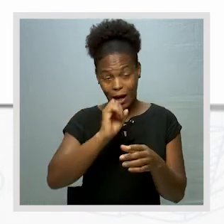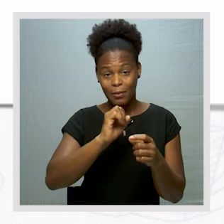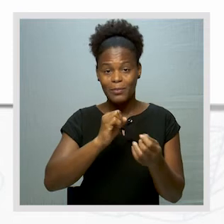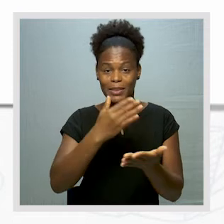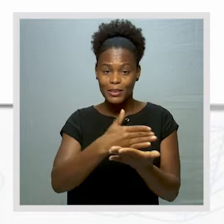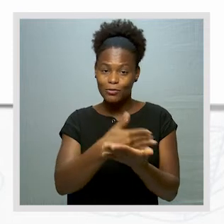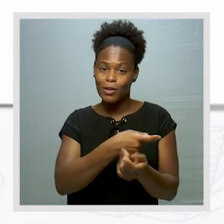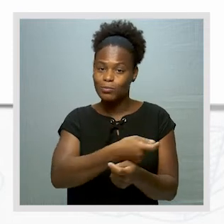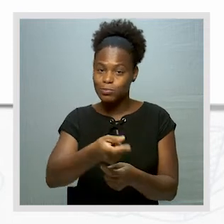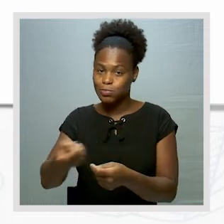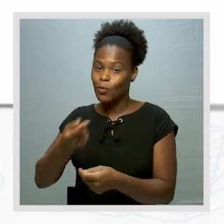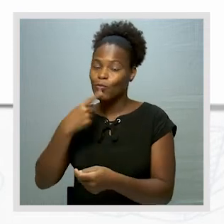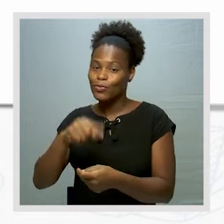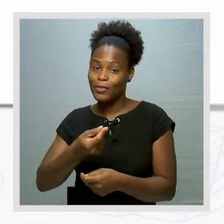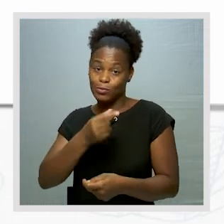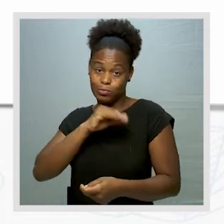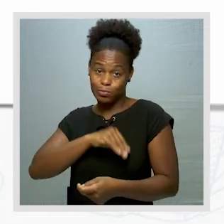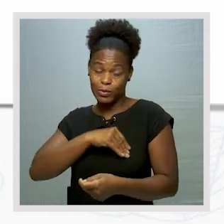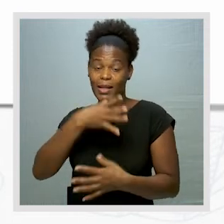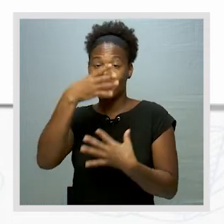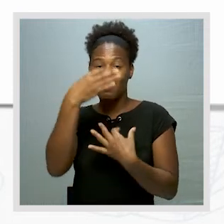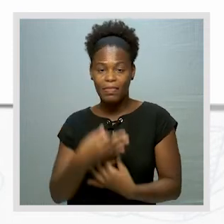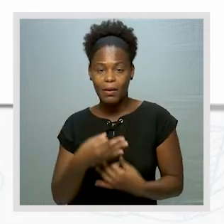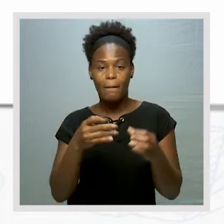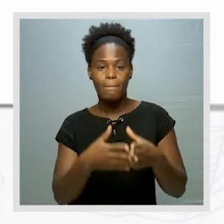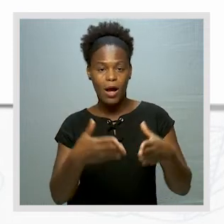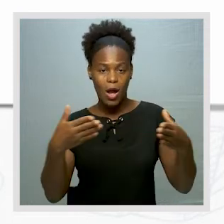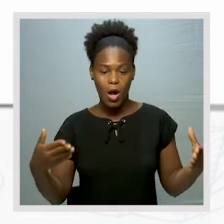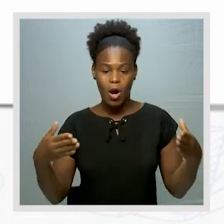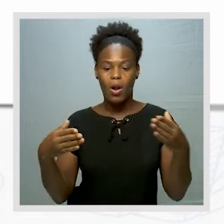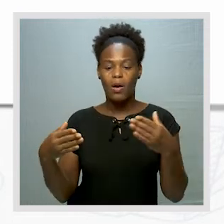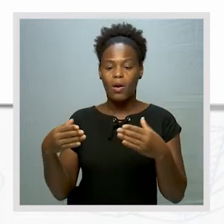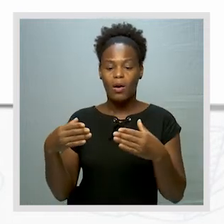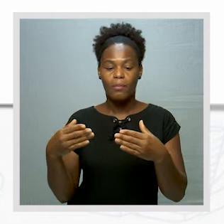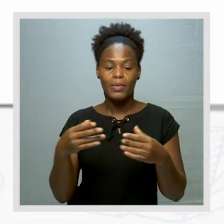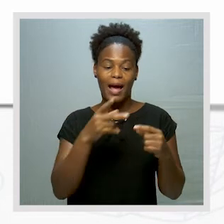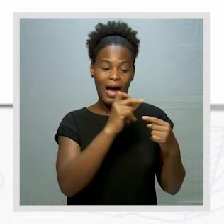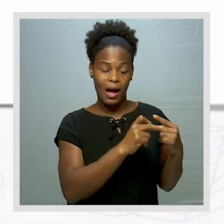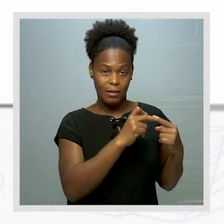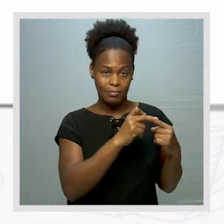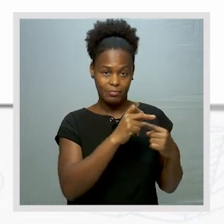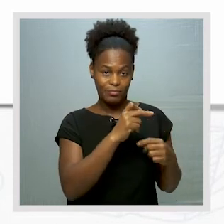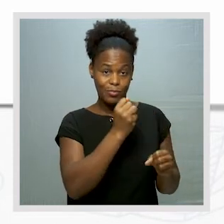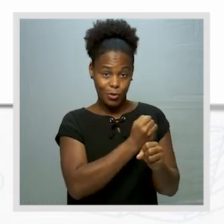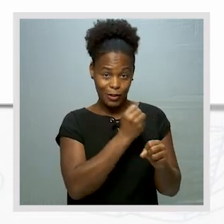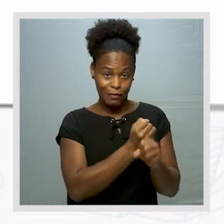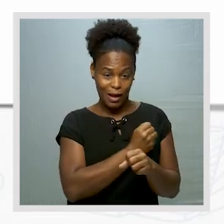na redistribuição do rendimento é garantir uma maior, a opção A,